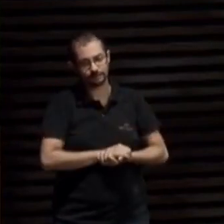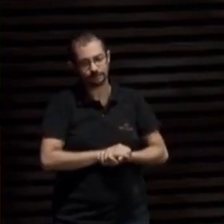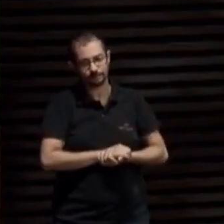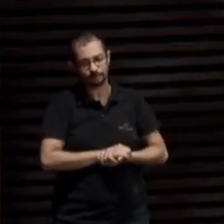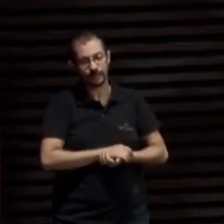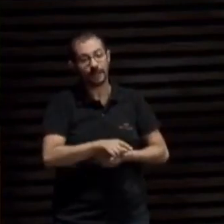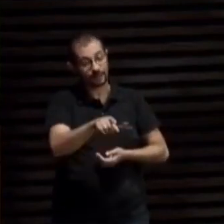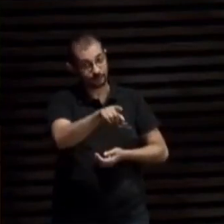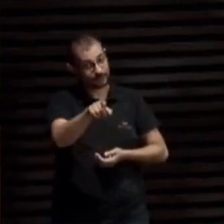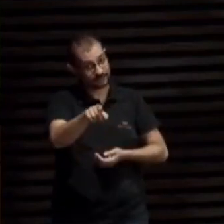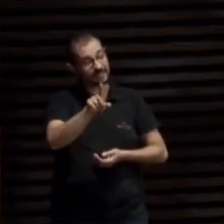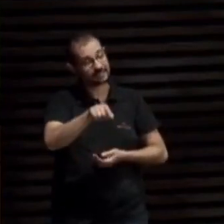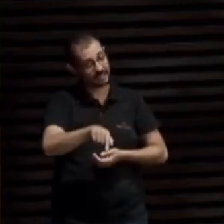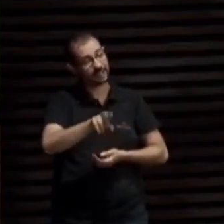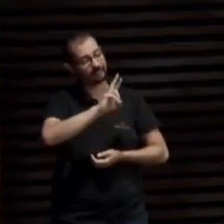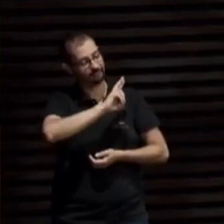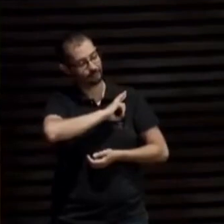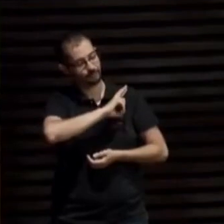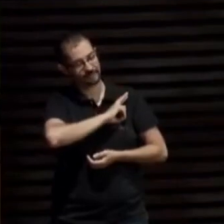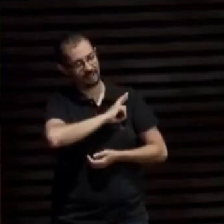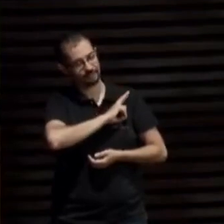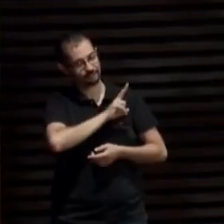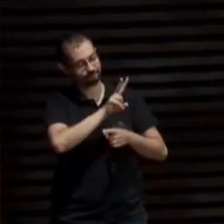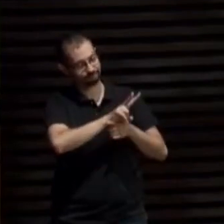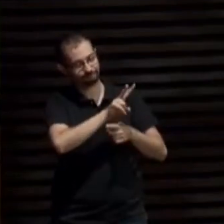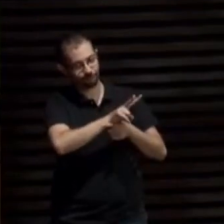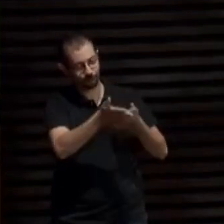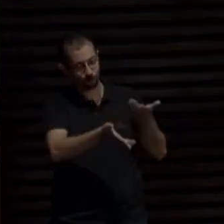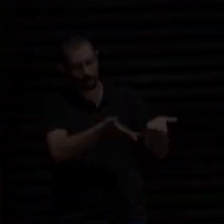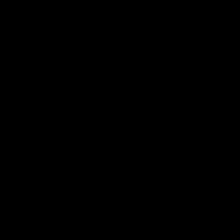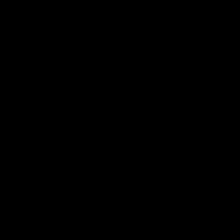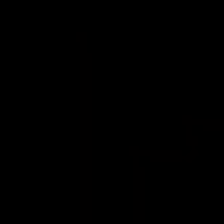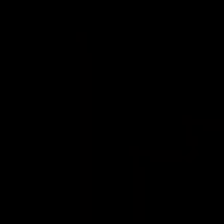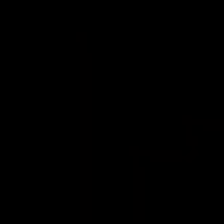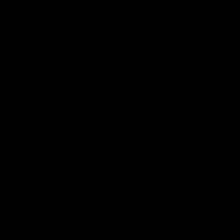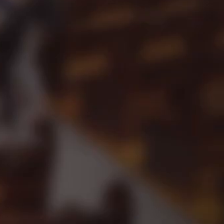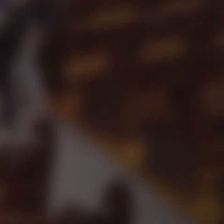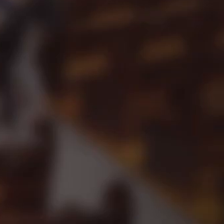somos esses instrumentos que Deus tem aqui na terra para esse processo.